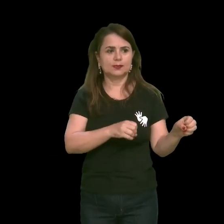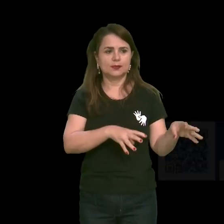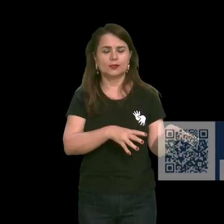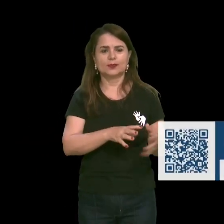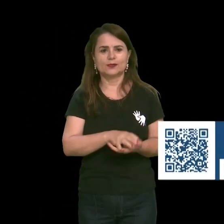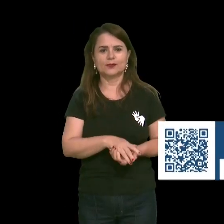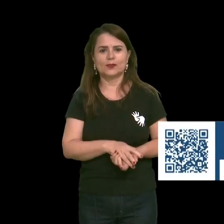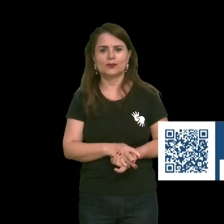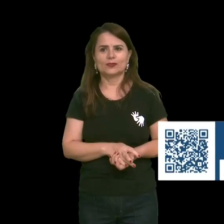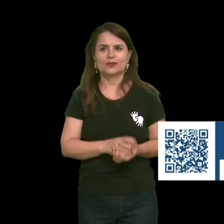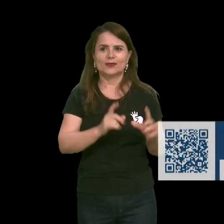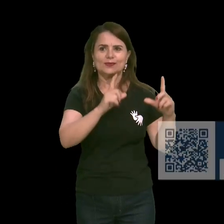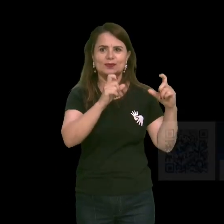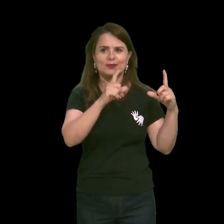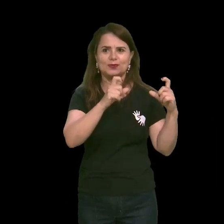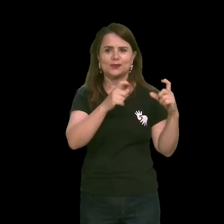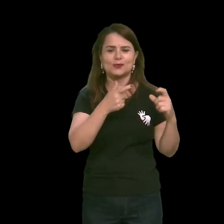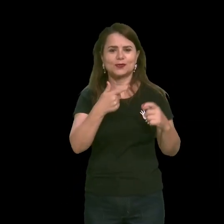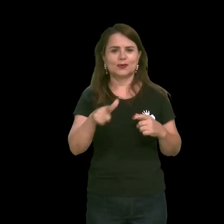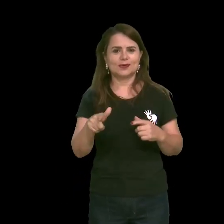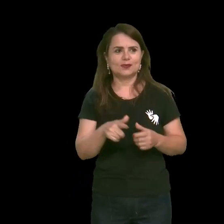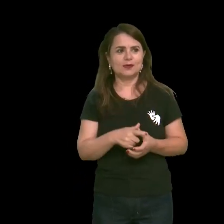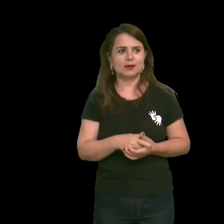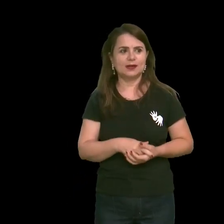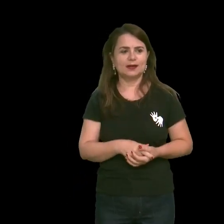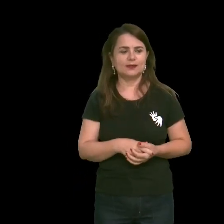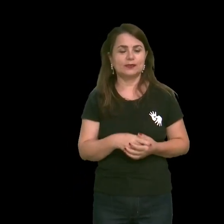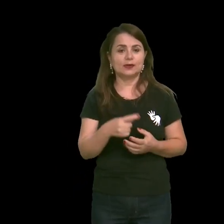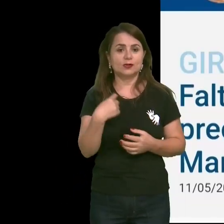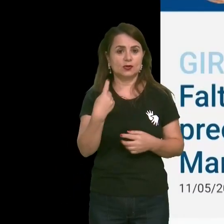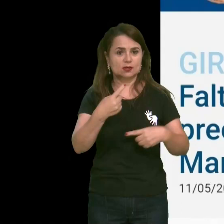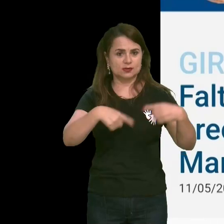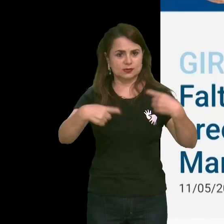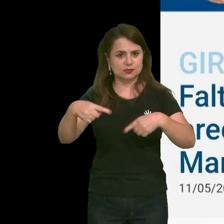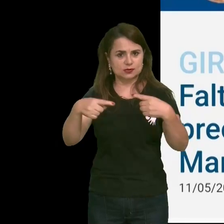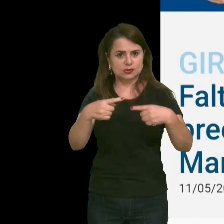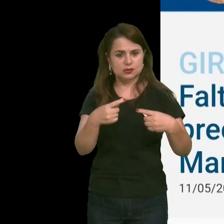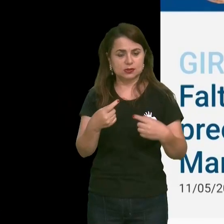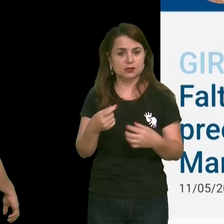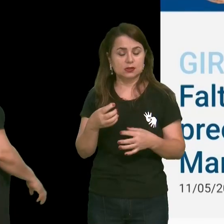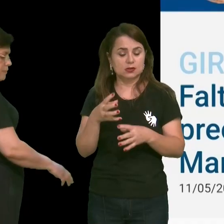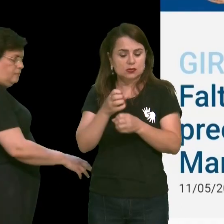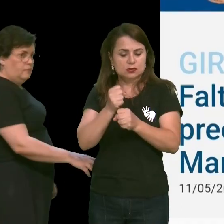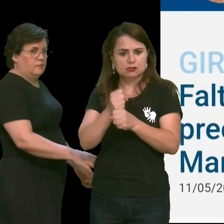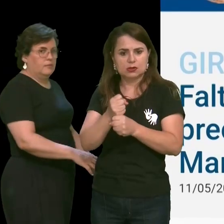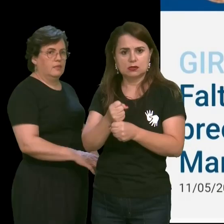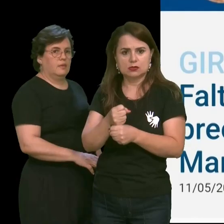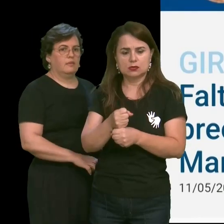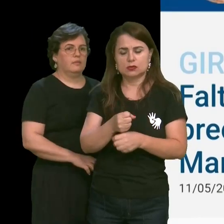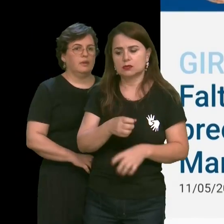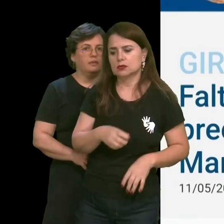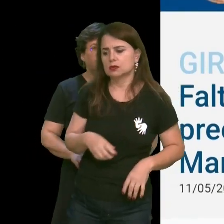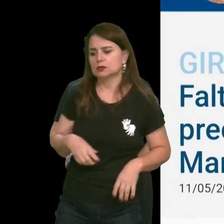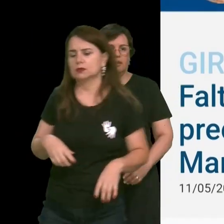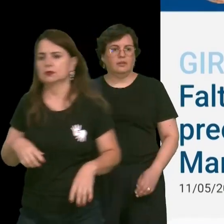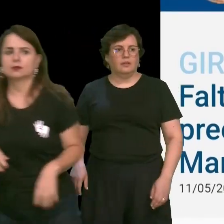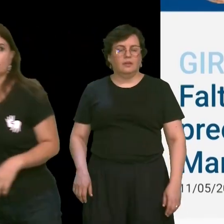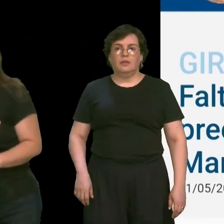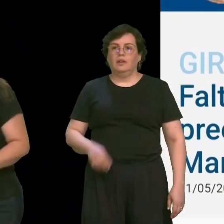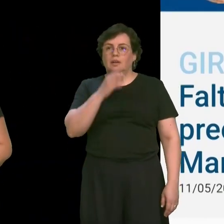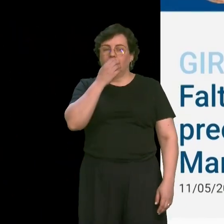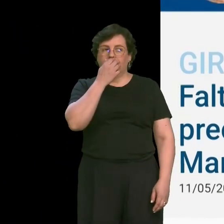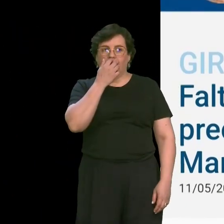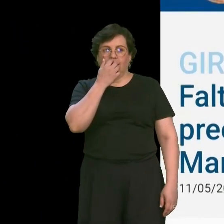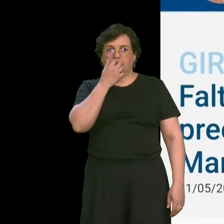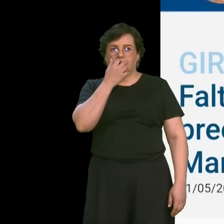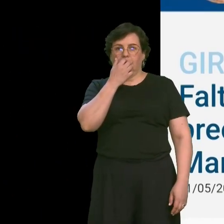por gentileza Lembrando que a gente vai discutir o orçamento dinheiro dos nossos impostos do ano que vem ó manchete